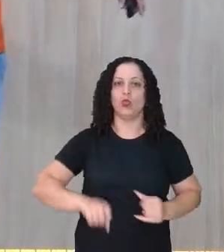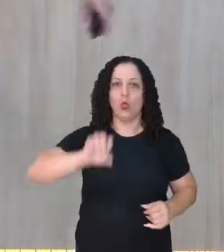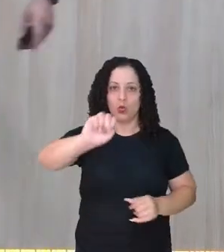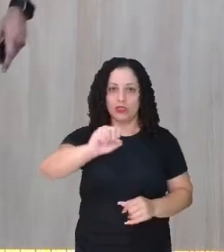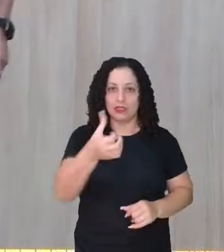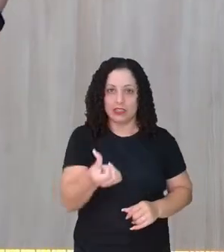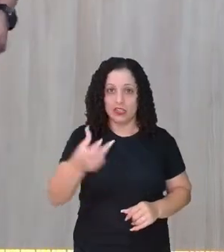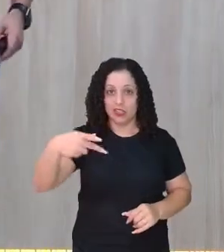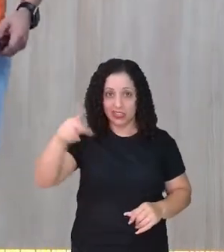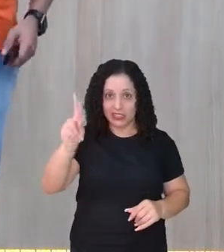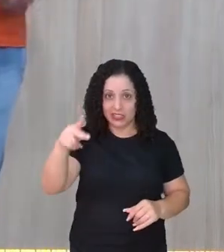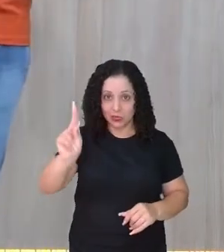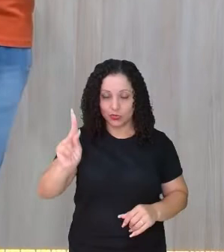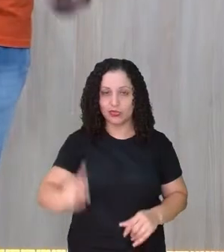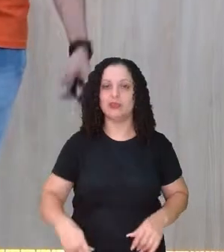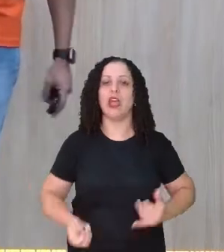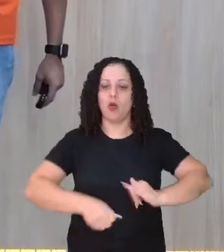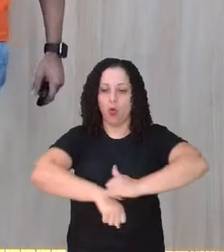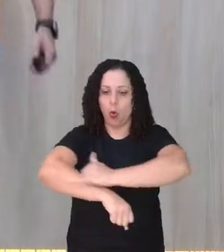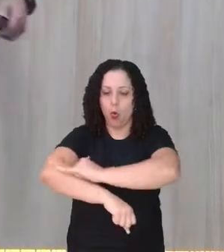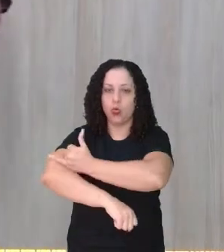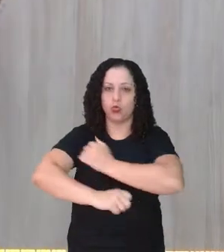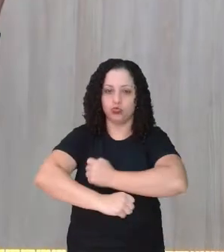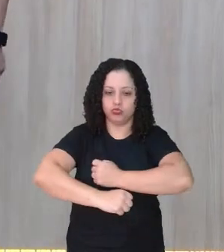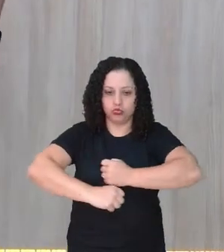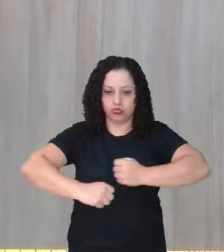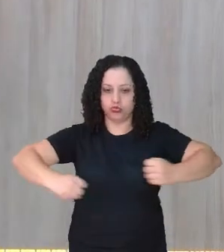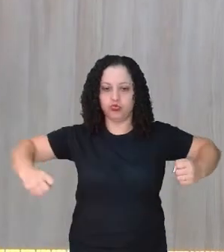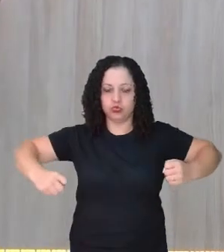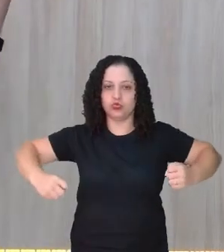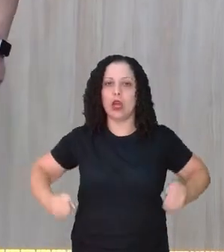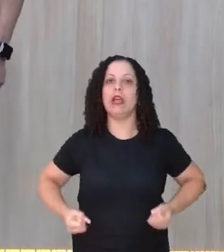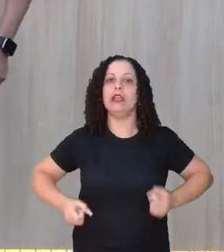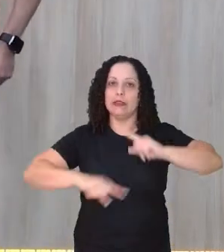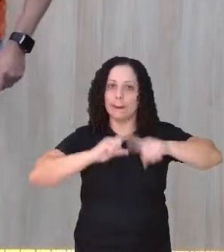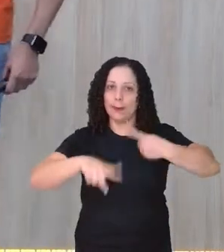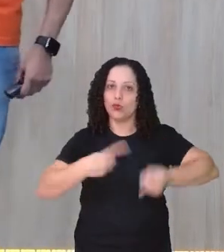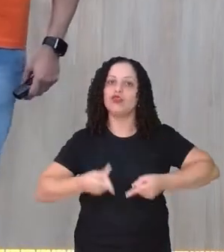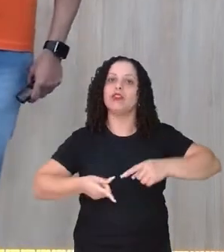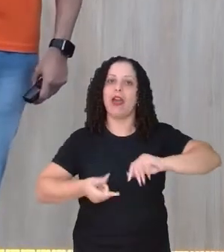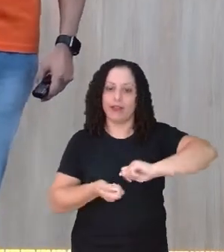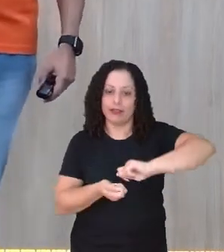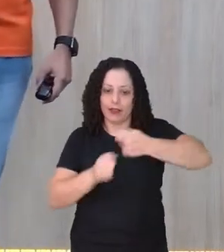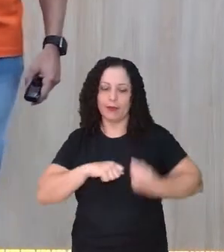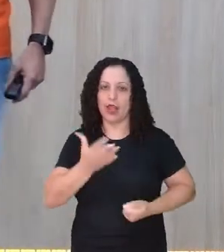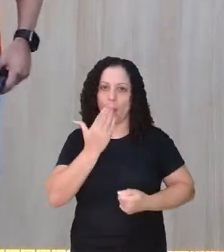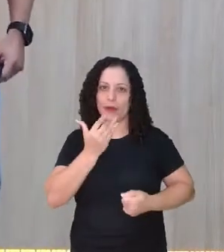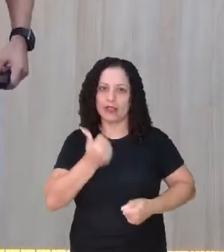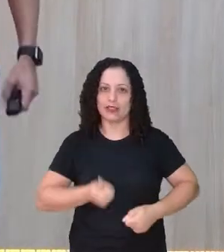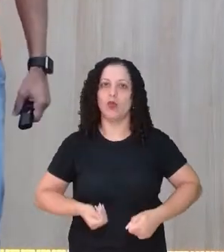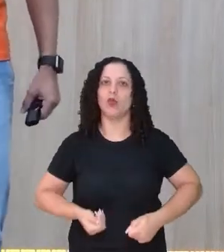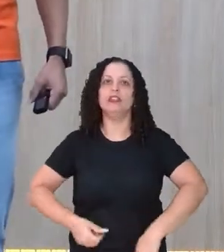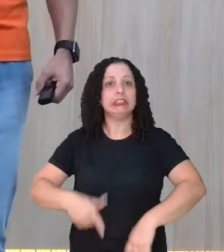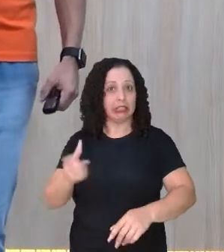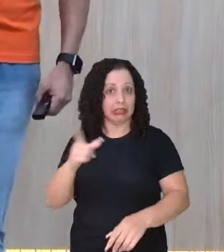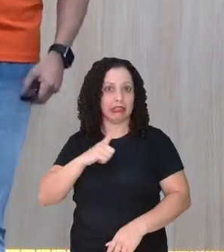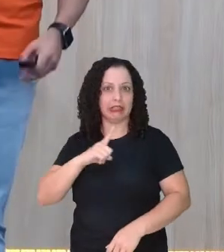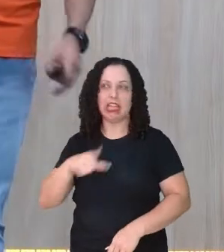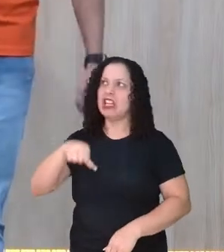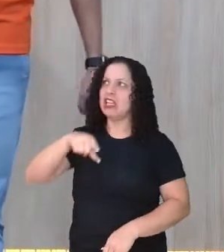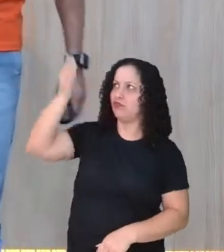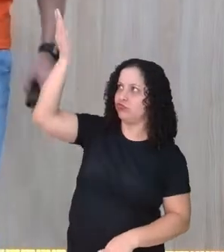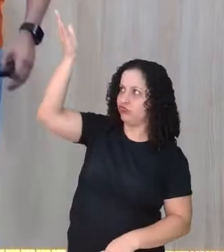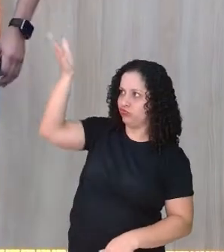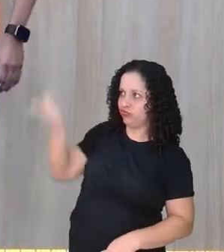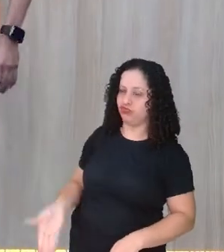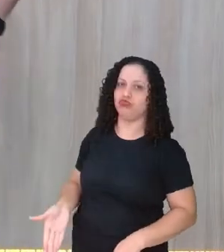gordinho. E fui me reeducando, né, a minha alimentação, cortando todos esses itens daí, certo? E graças